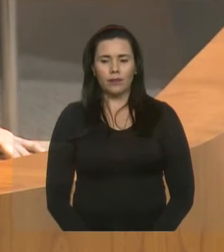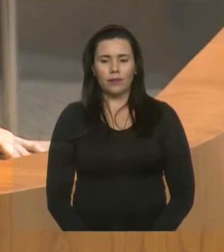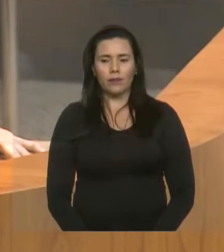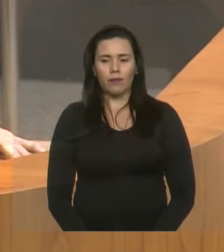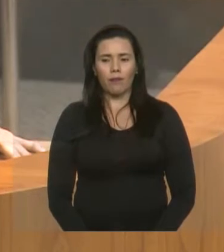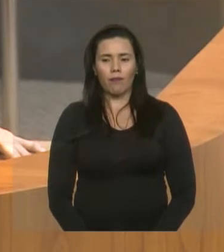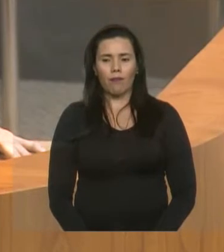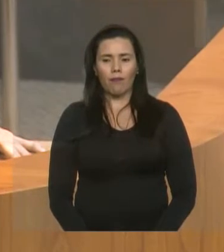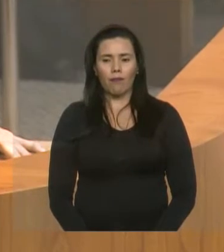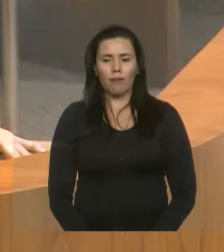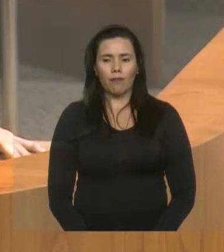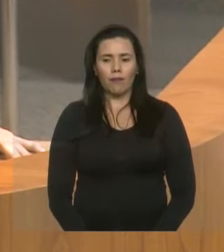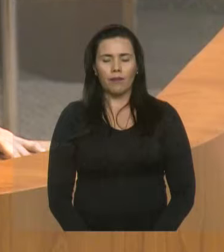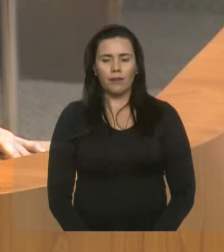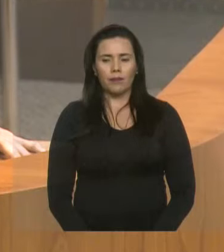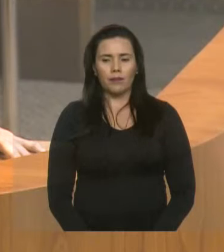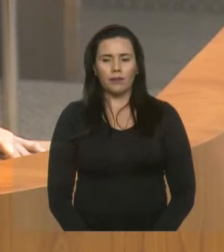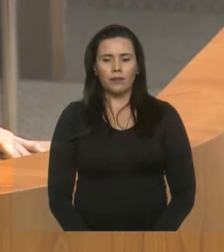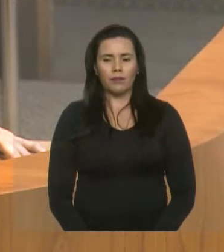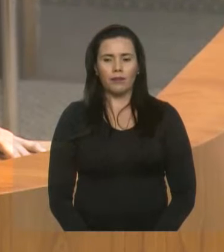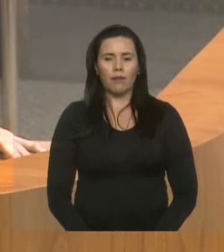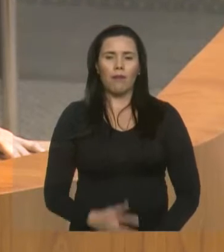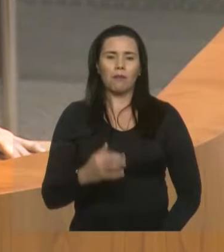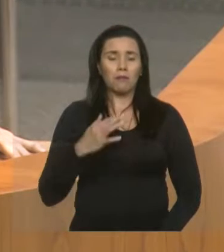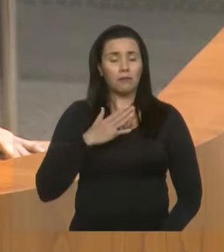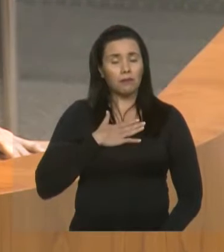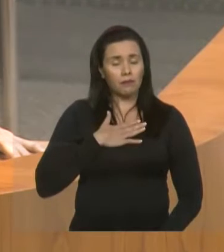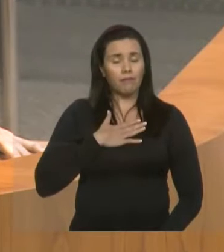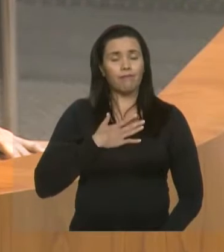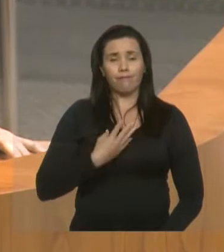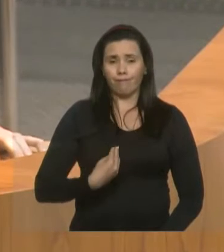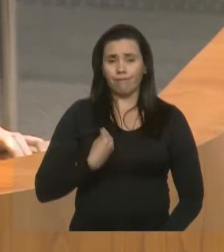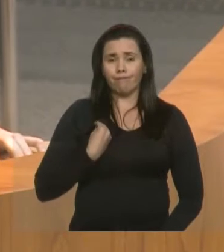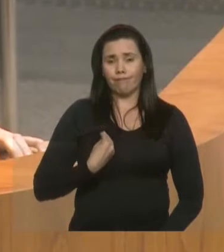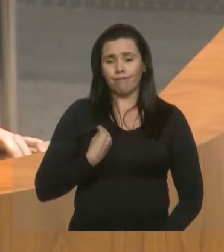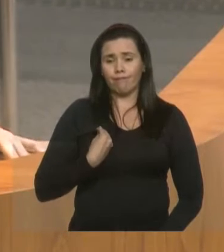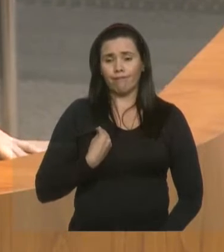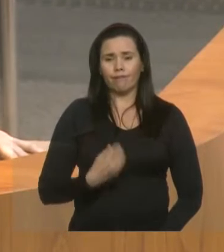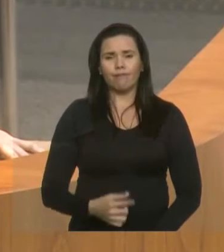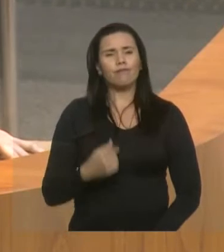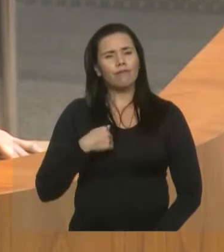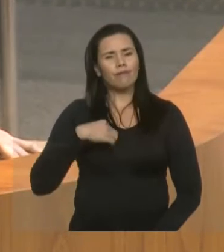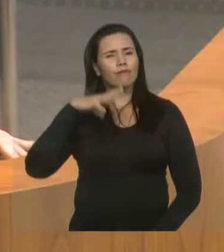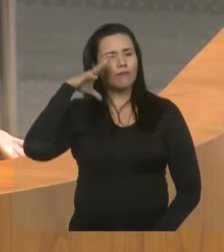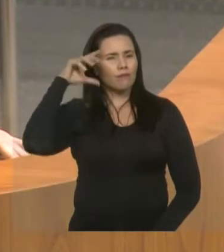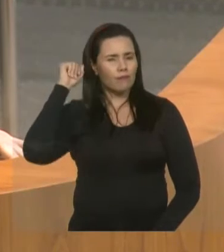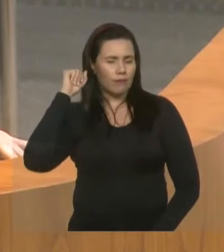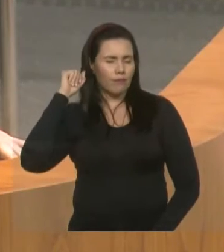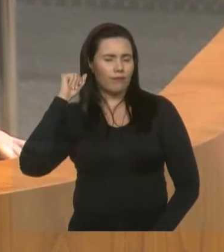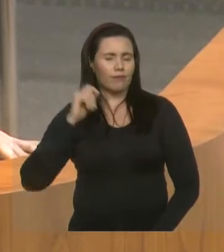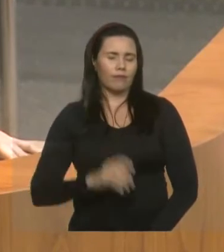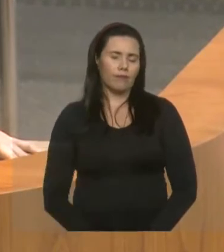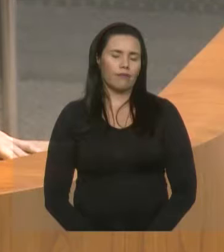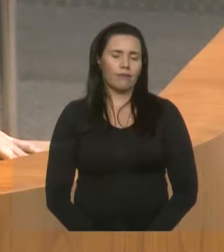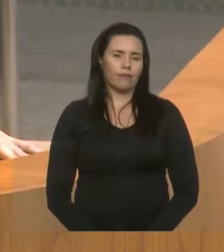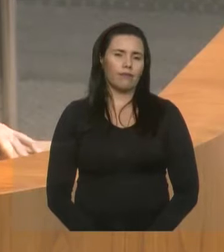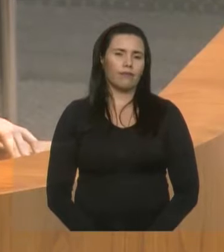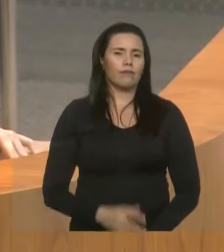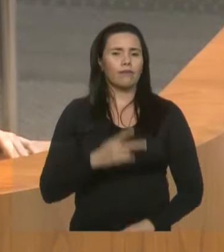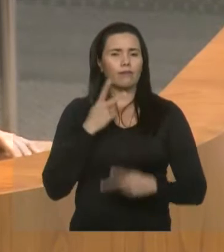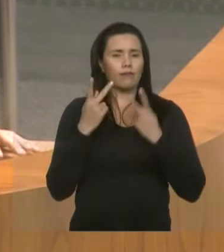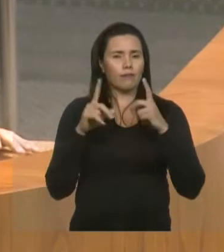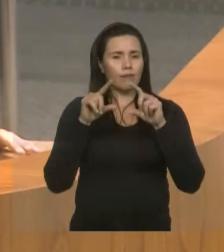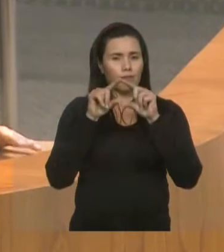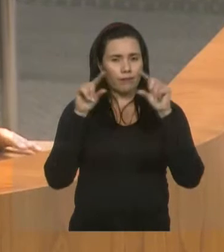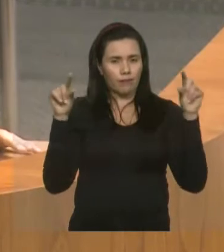durante muito tempo da minha vida, eu ouvi uma frase que diz o